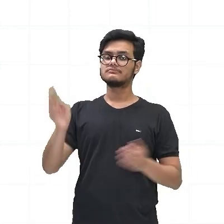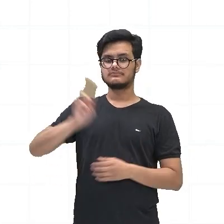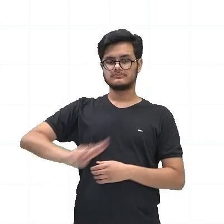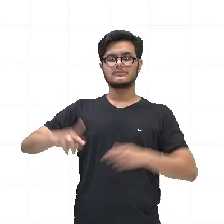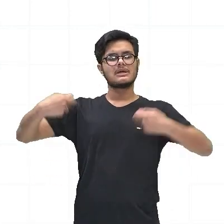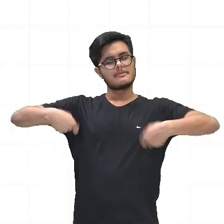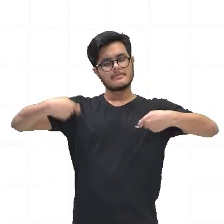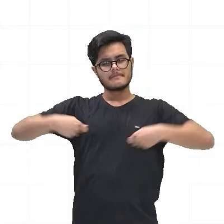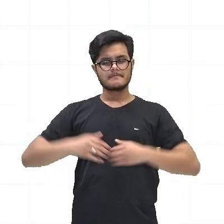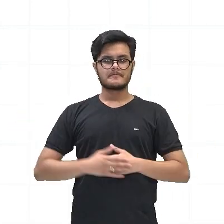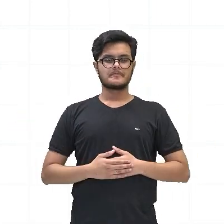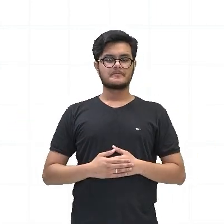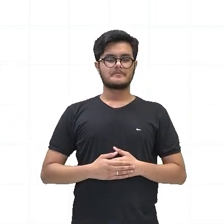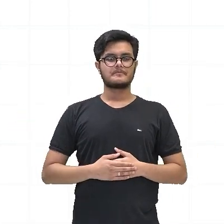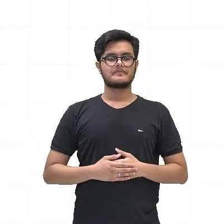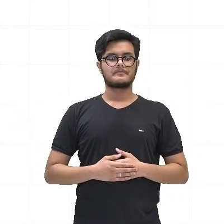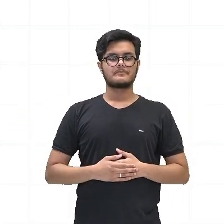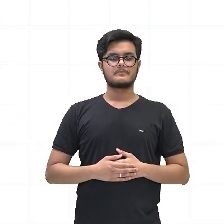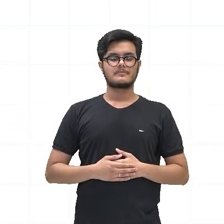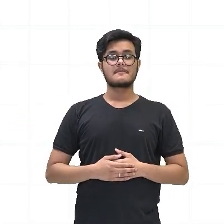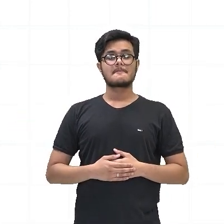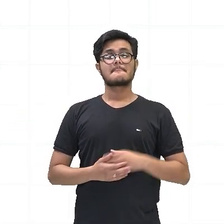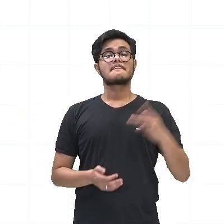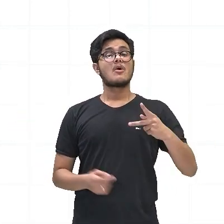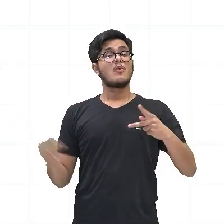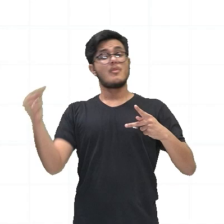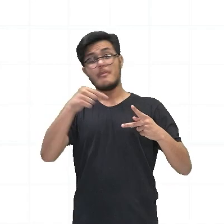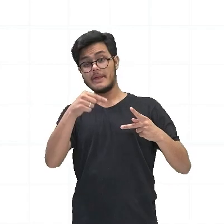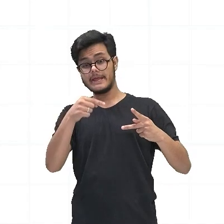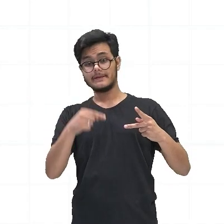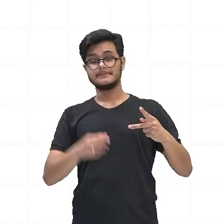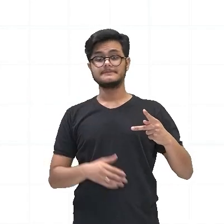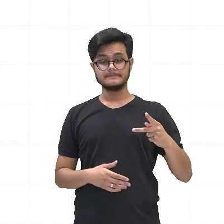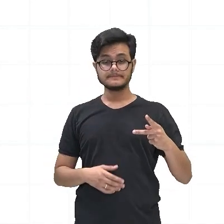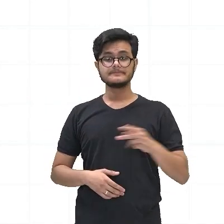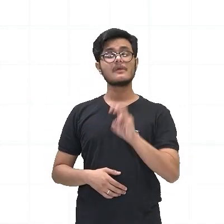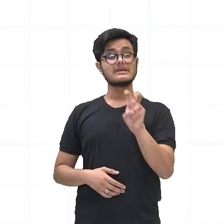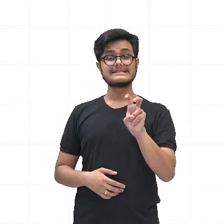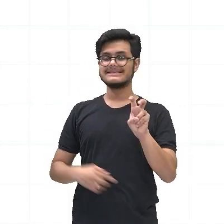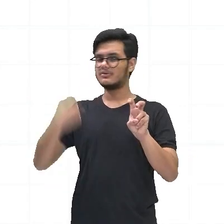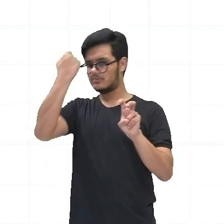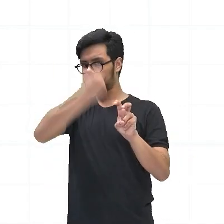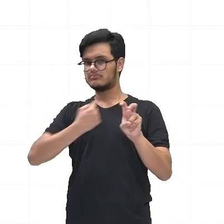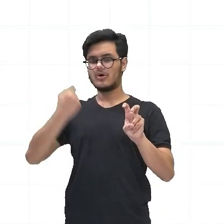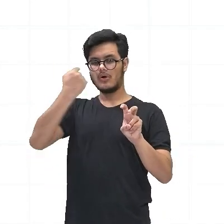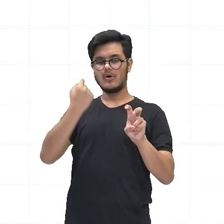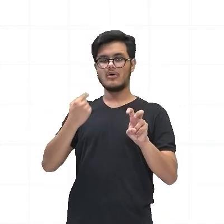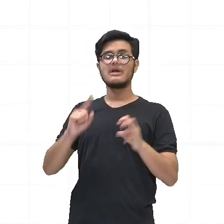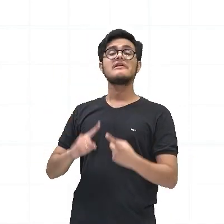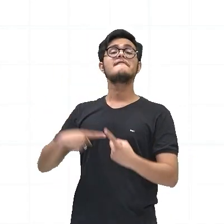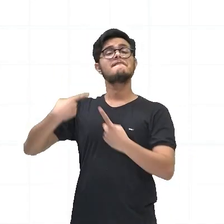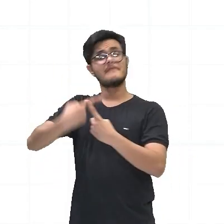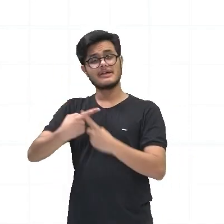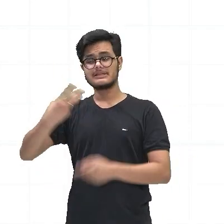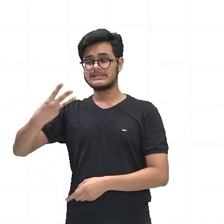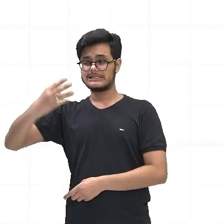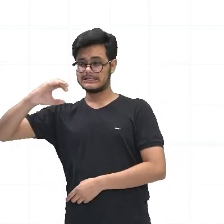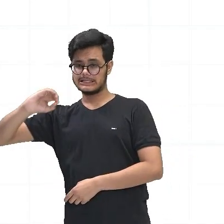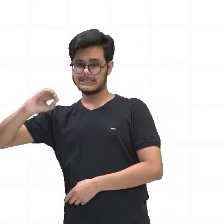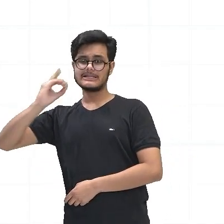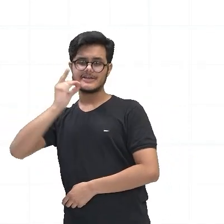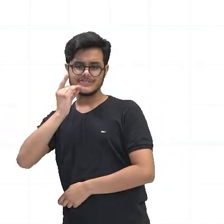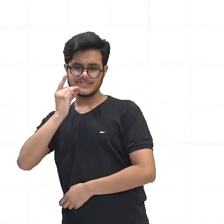na fórmula. Então, o P, que é a potência, você vai pegar aquele valor em quilowatts que você encontrou, né, de